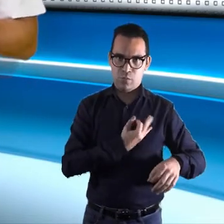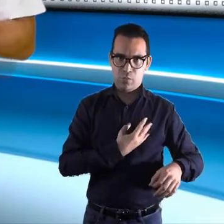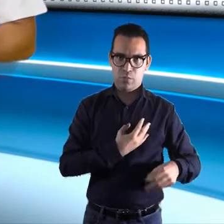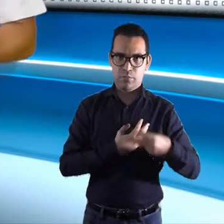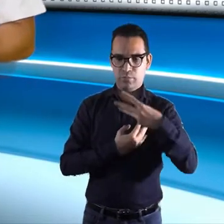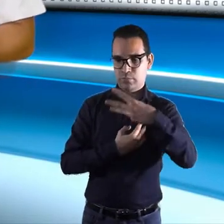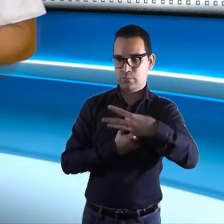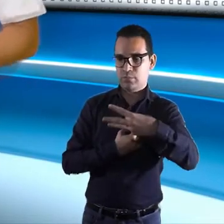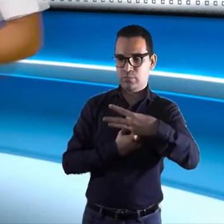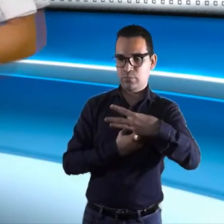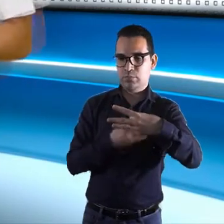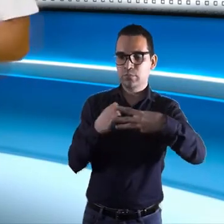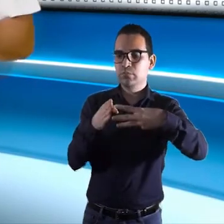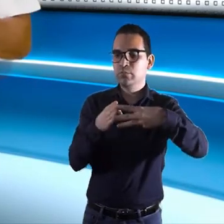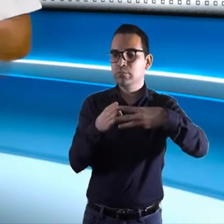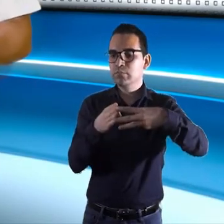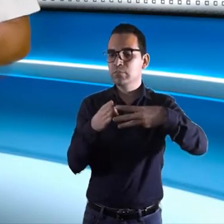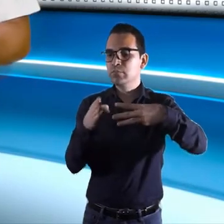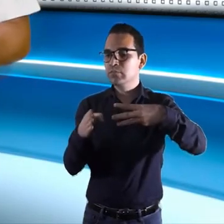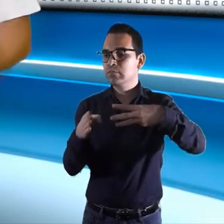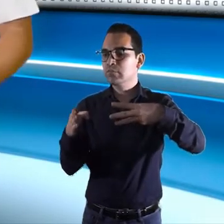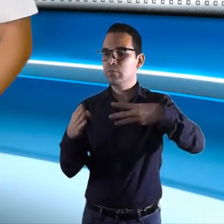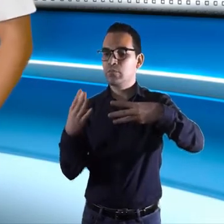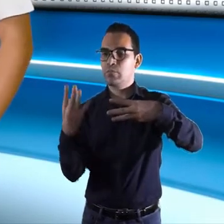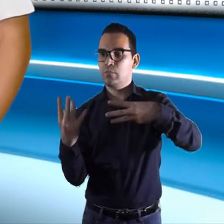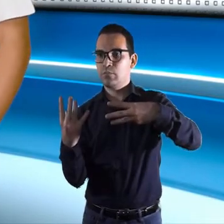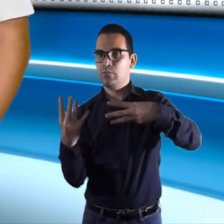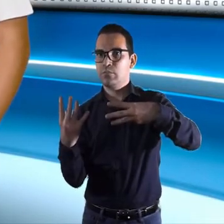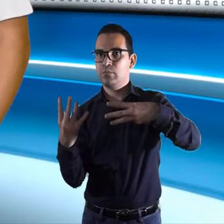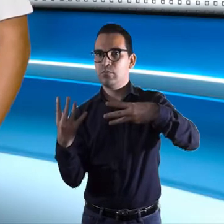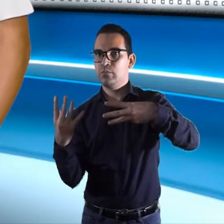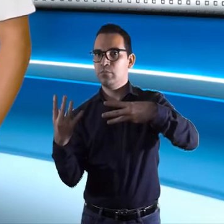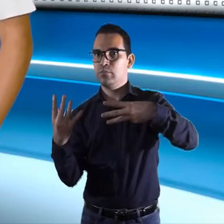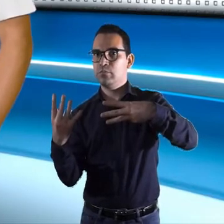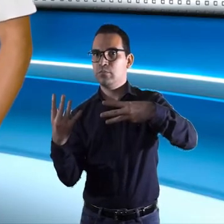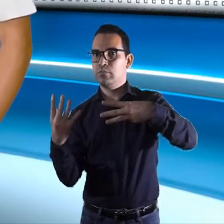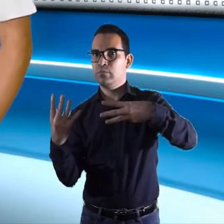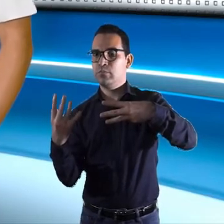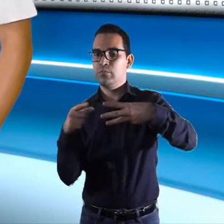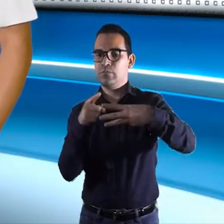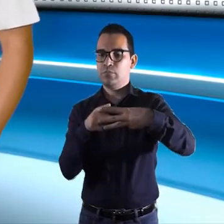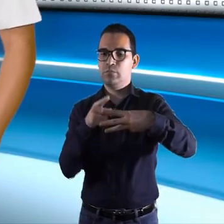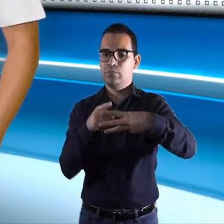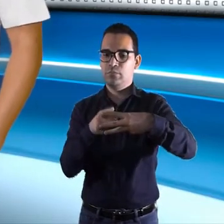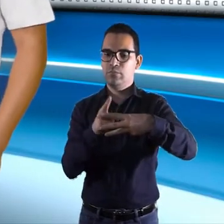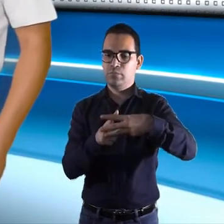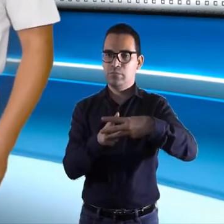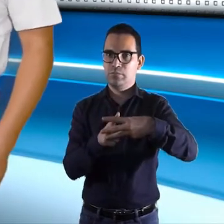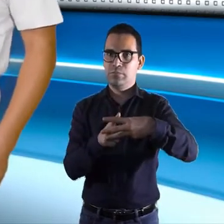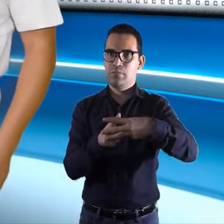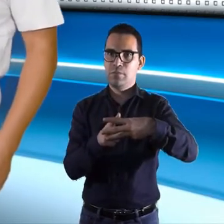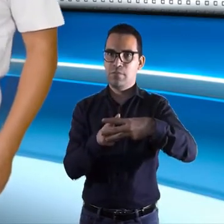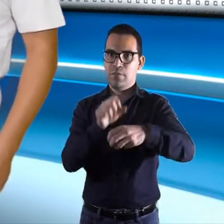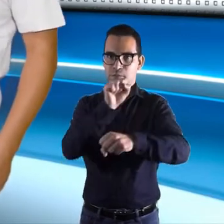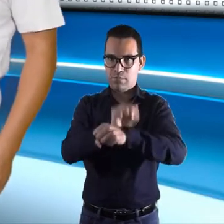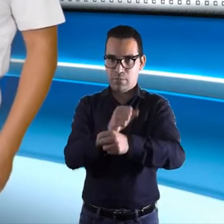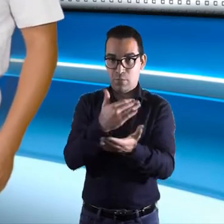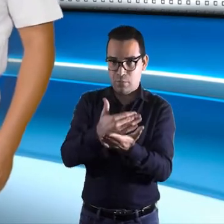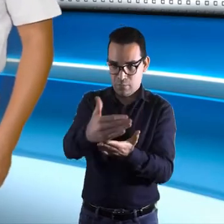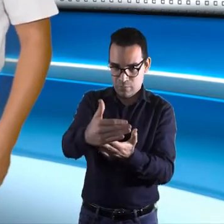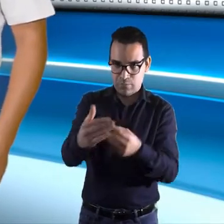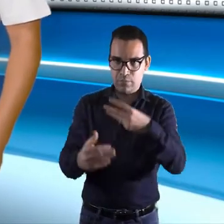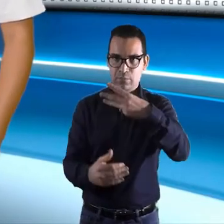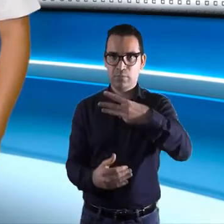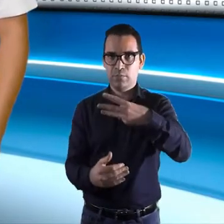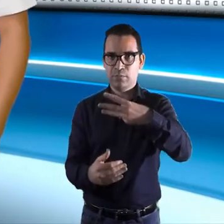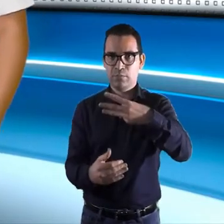a direita. Estamos posicionados no valor 3. Andando mais 2 casas